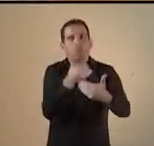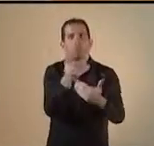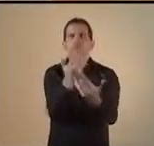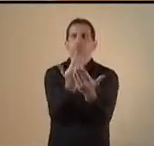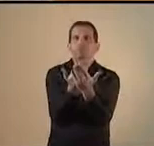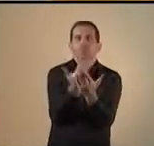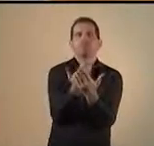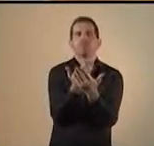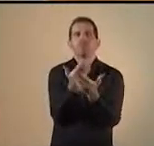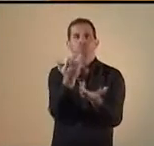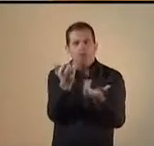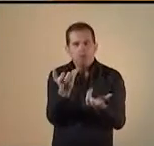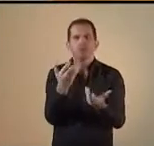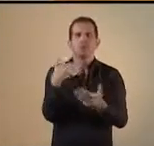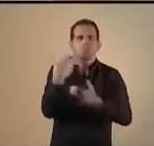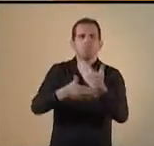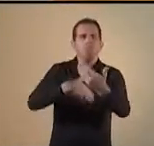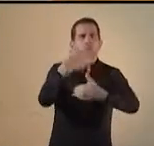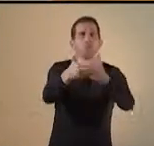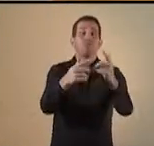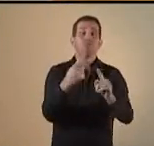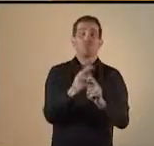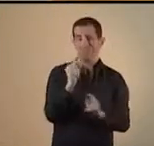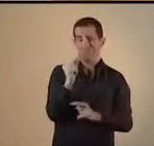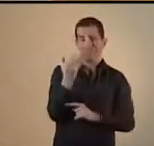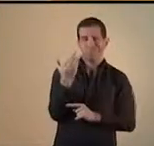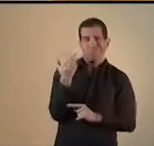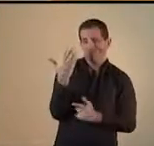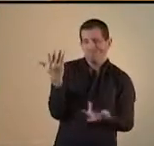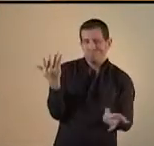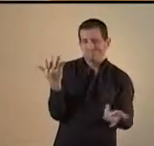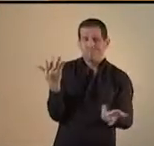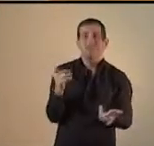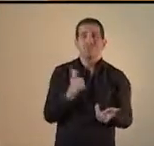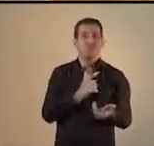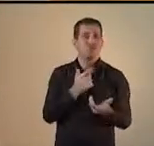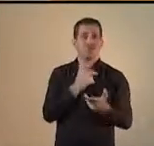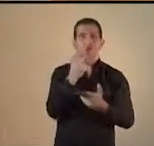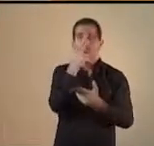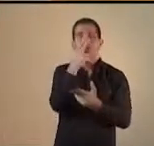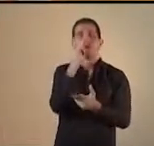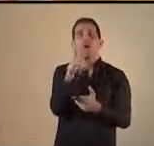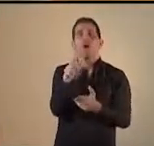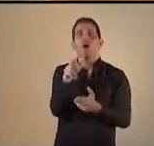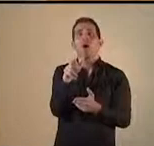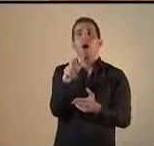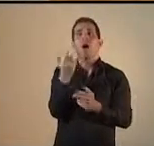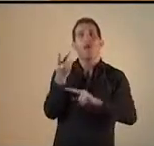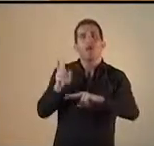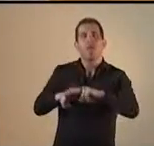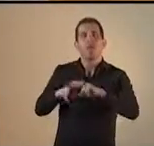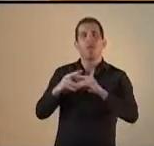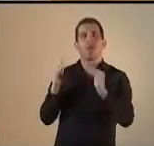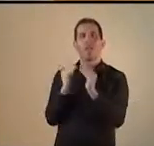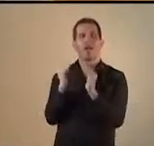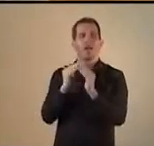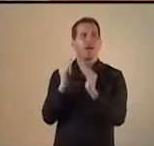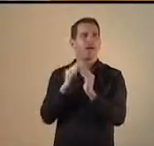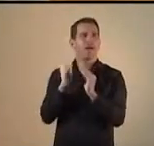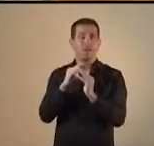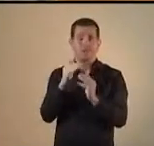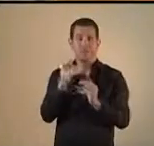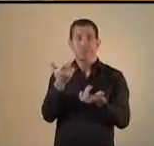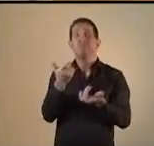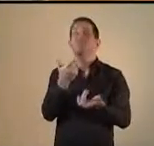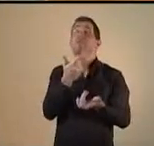porque até há pouco tempo eles ficavam em casa. A perspectiva de vida era